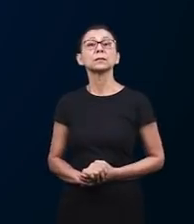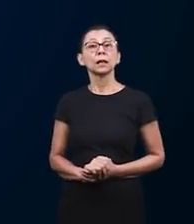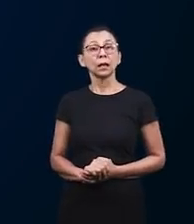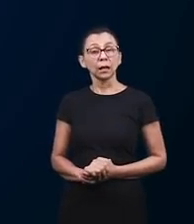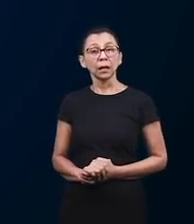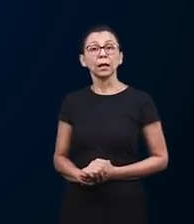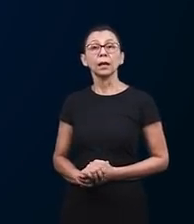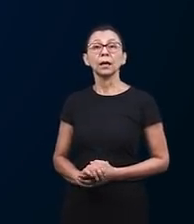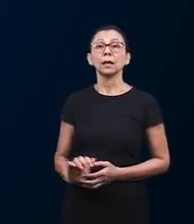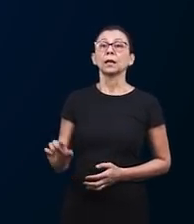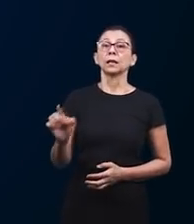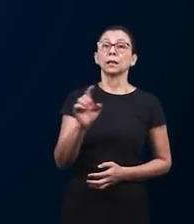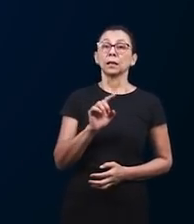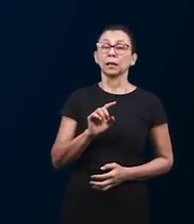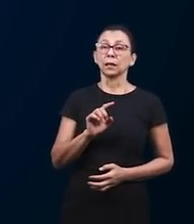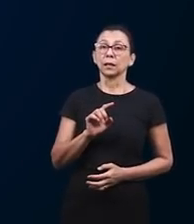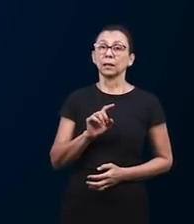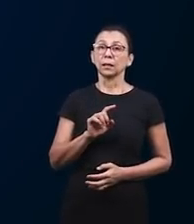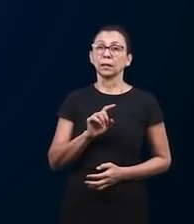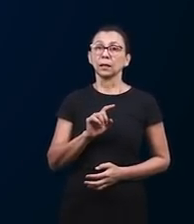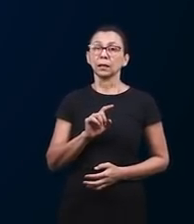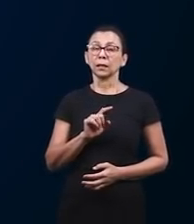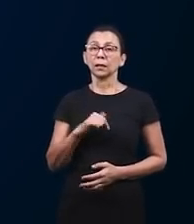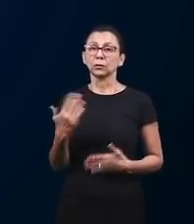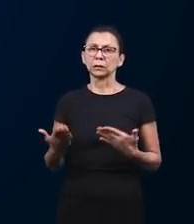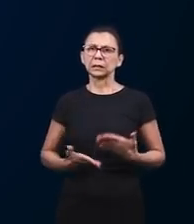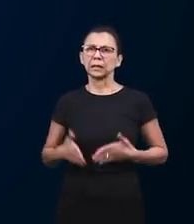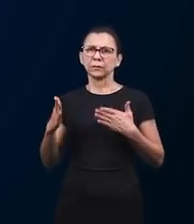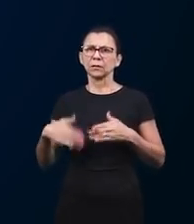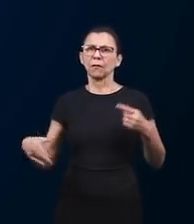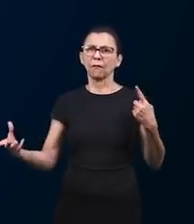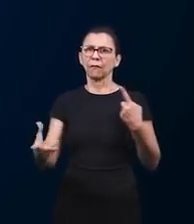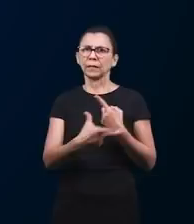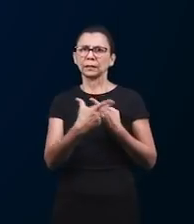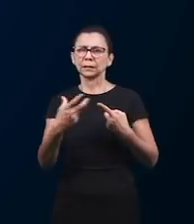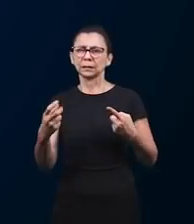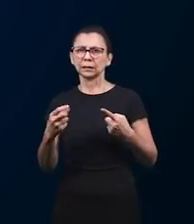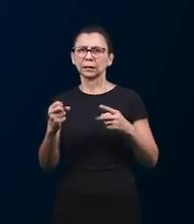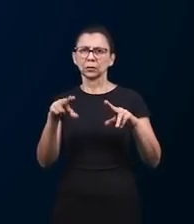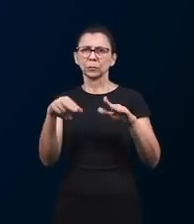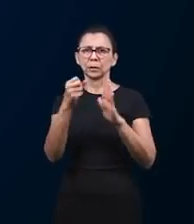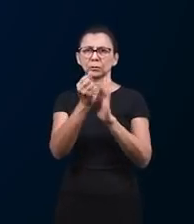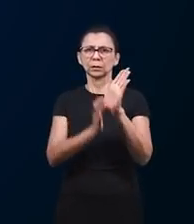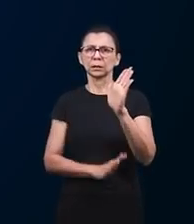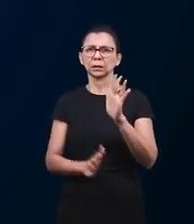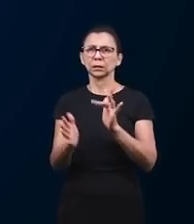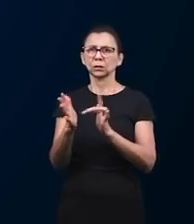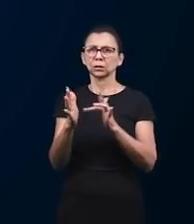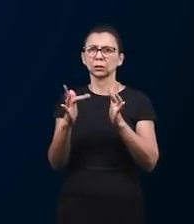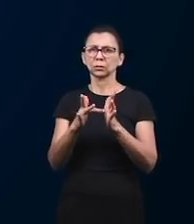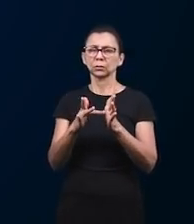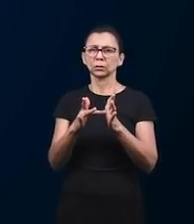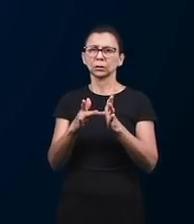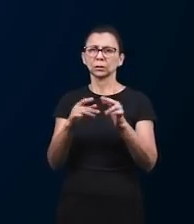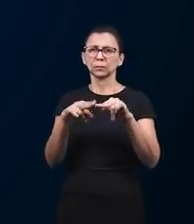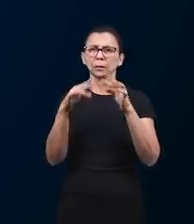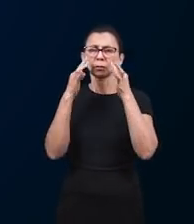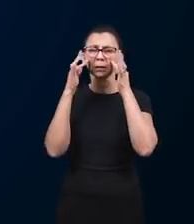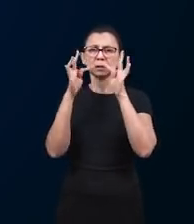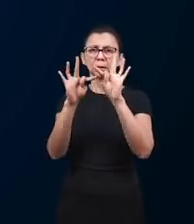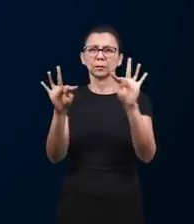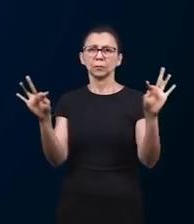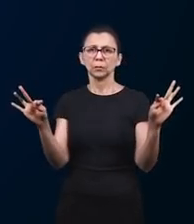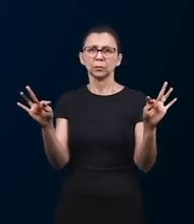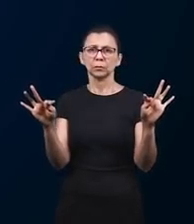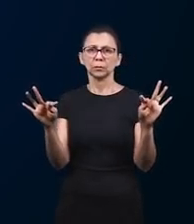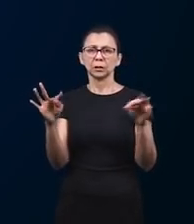pelo sangue do Cordeiro e pela palavra do seu testemunho, e não amaram as suas vidas até a morte.